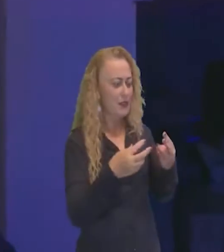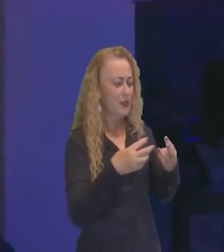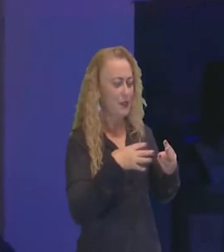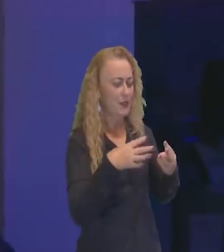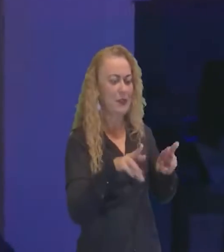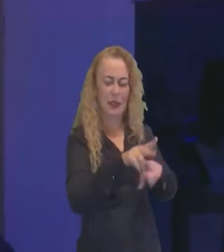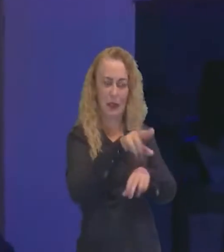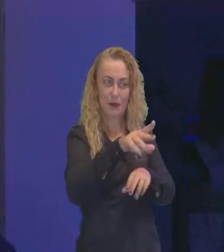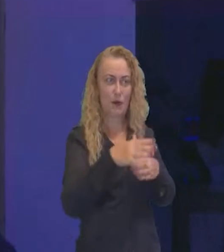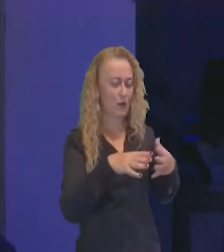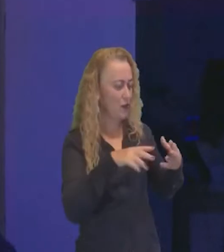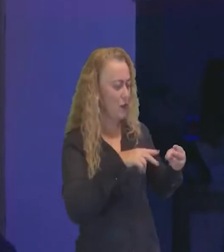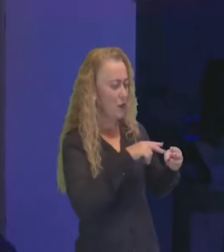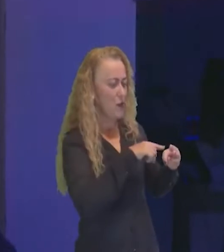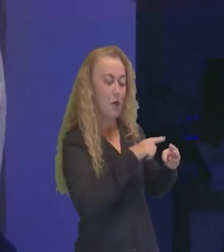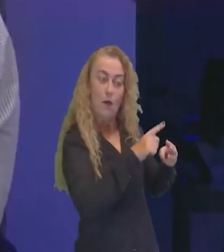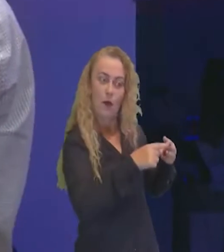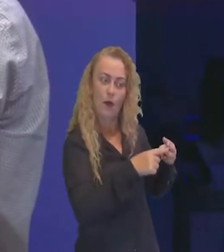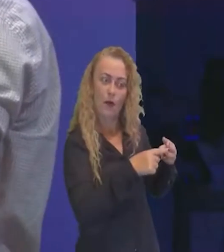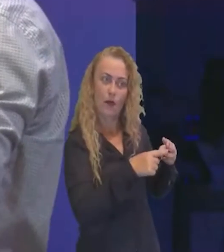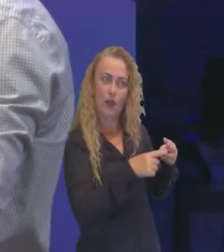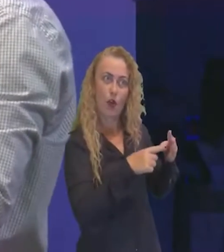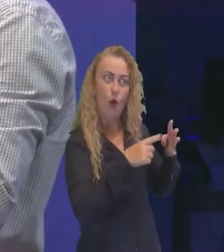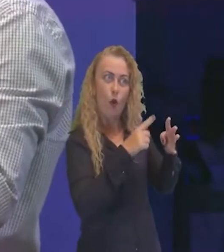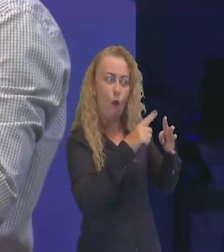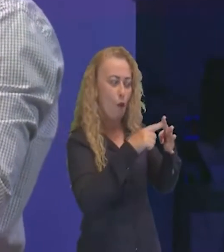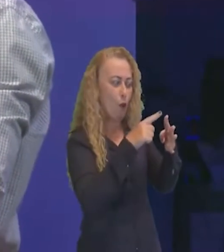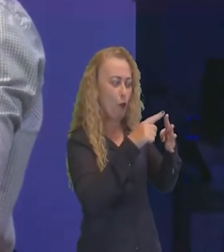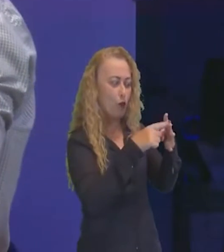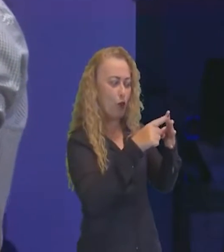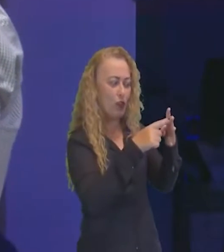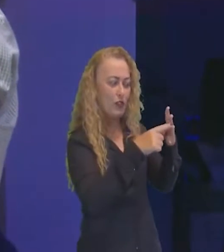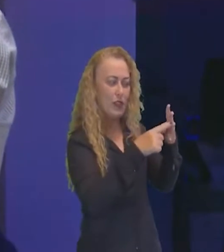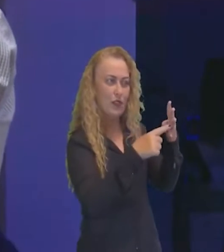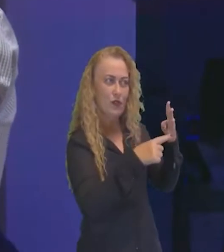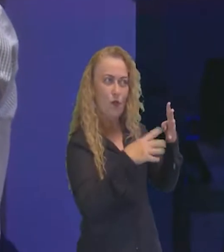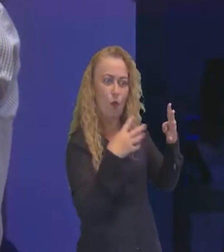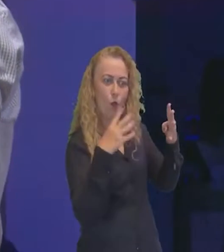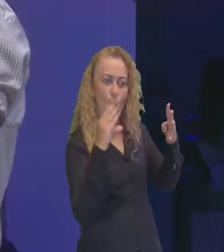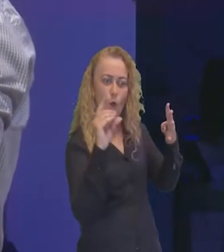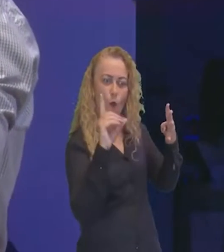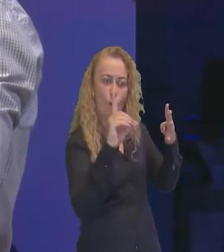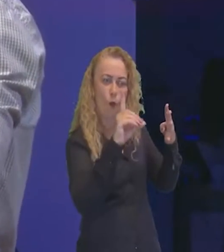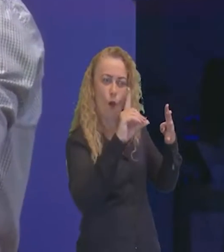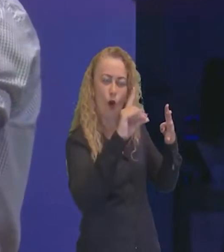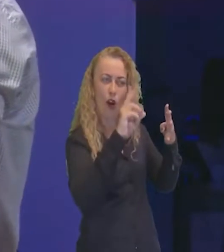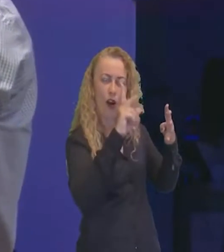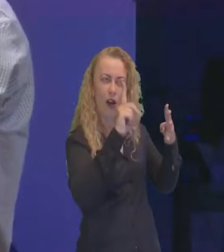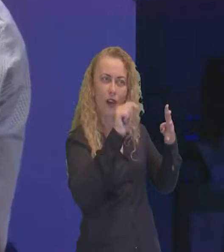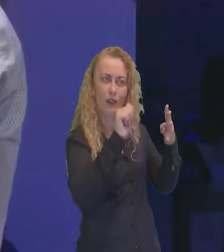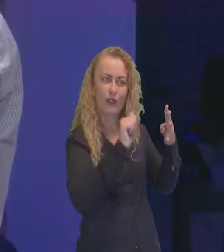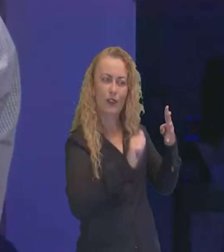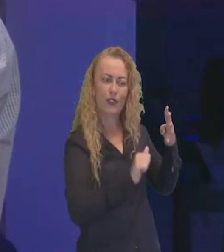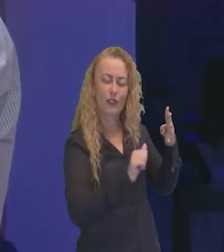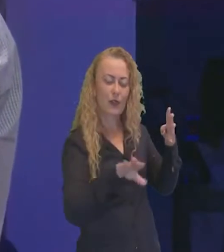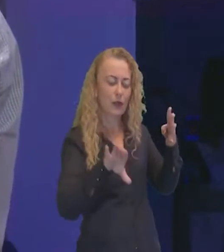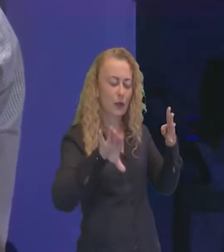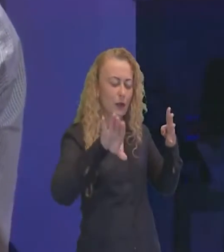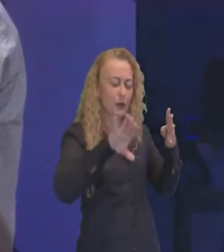a glória do Senhor. Ele demorou mais 2 dias. E quando ele